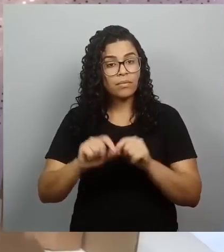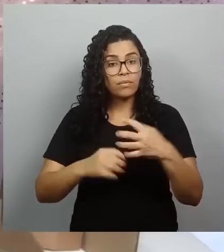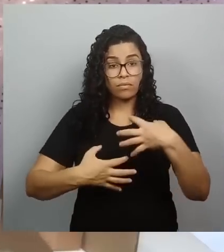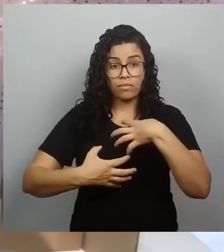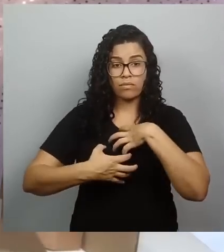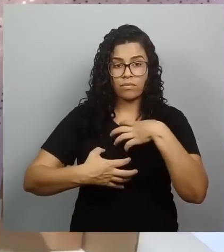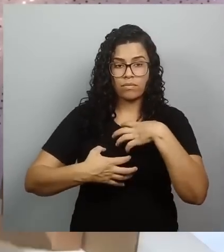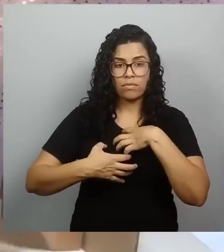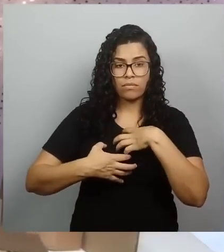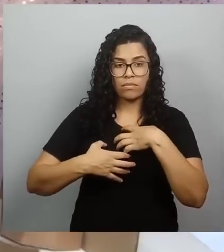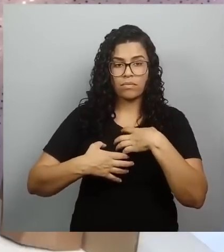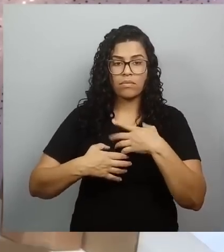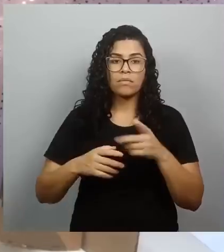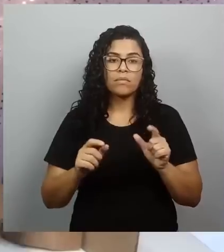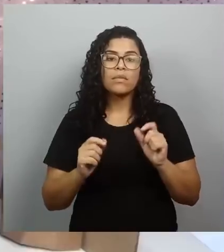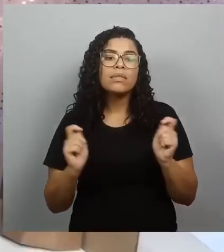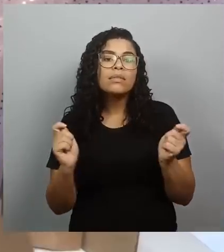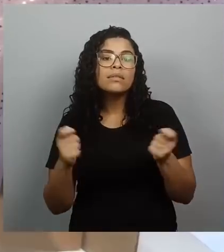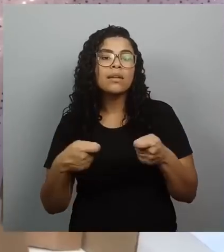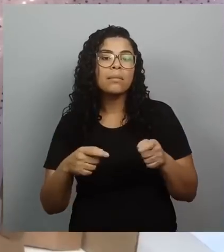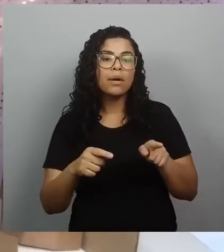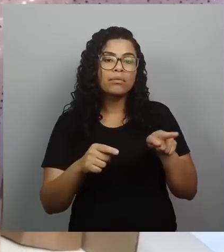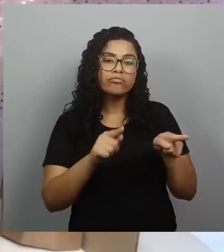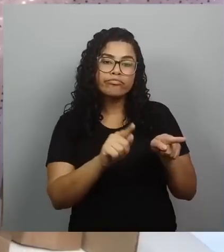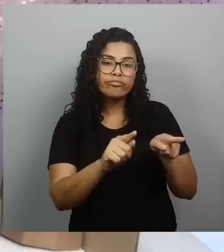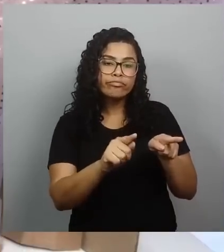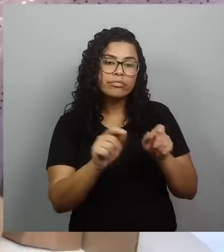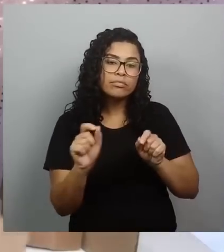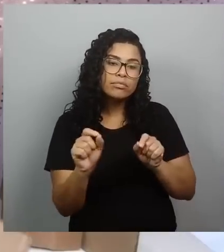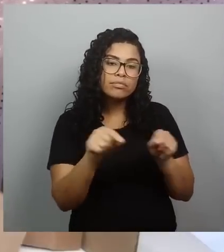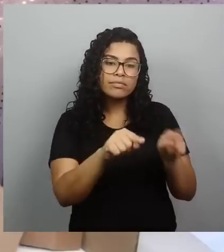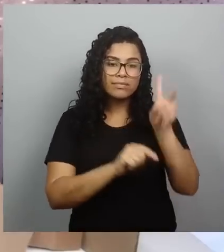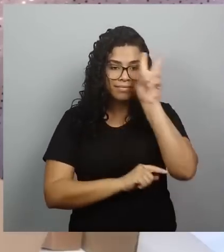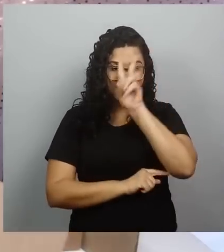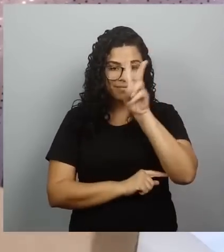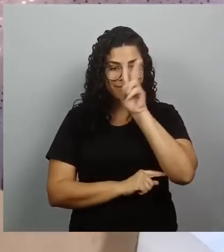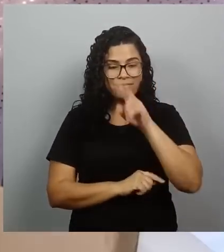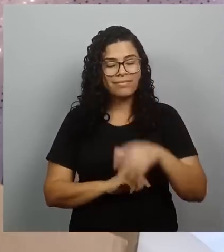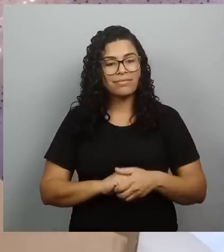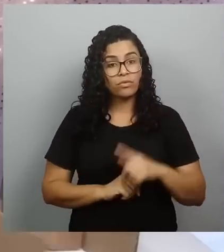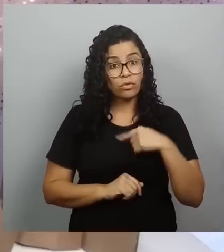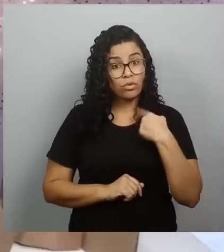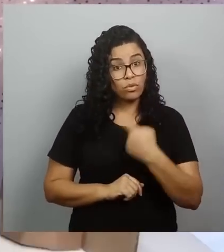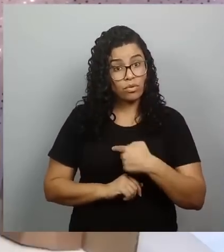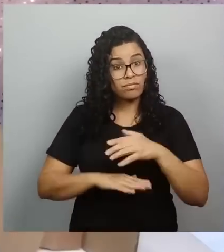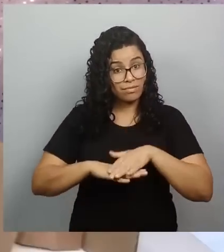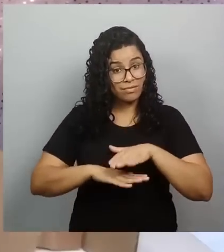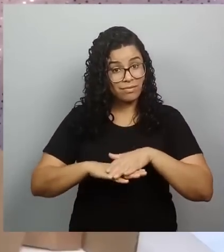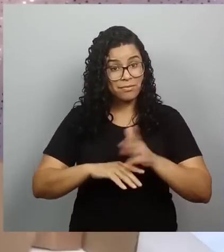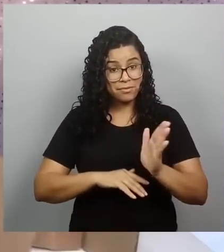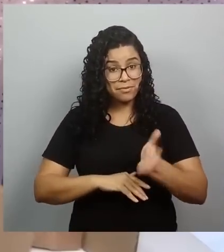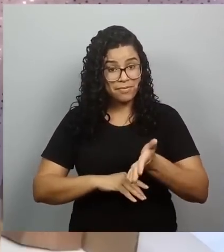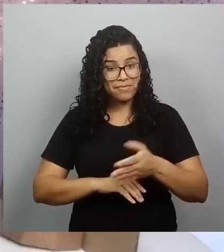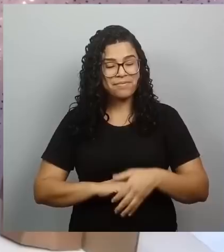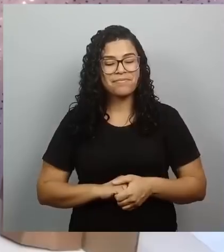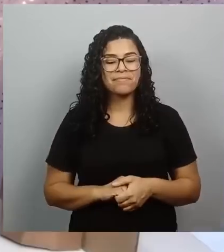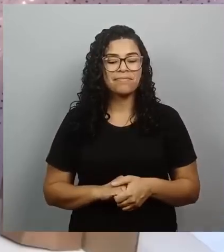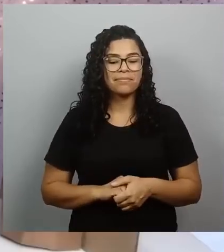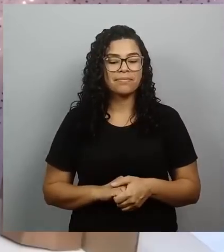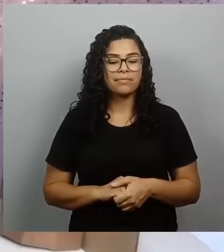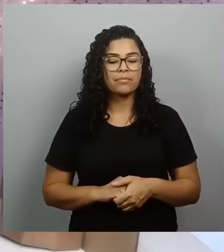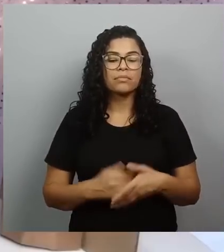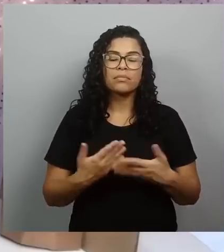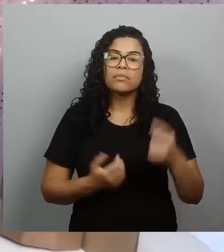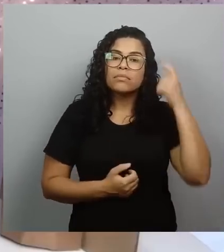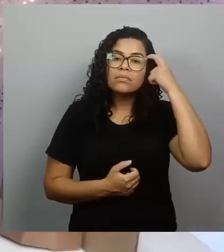uma parte assim para encaixar naquele vazado, lembra que nós fizemos aqui?